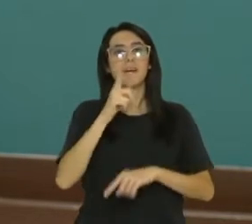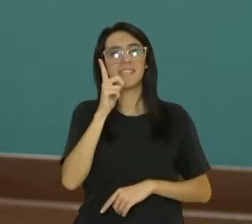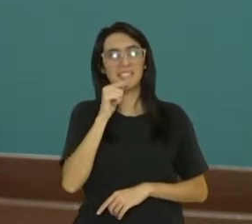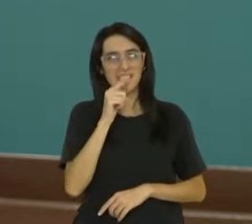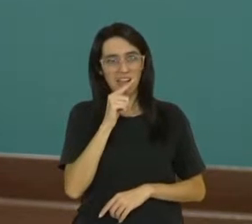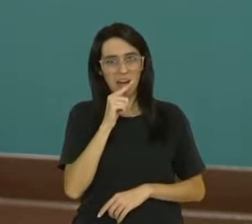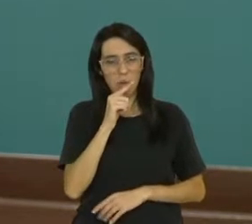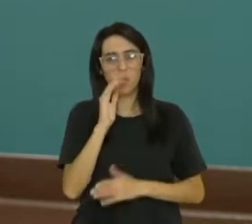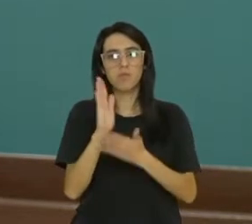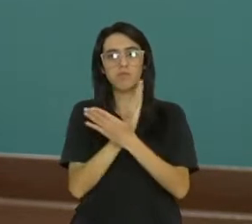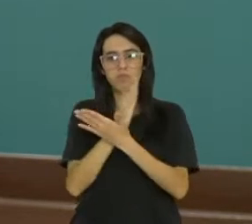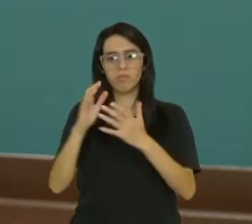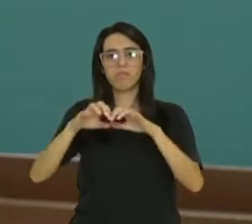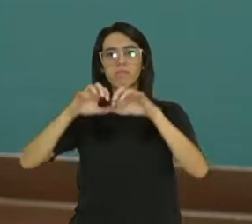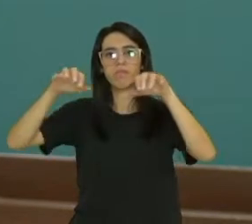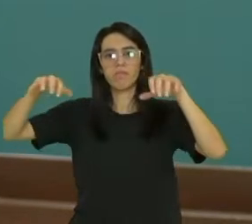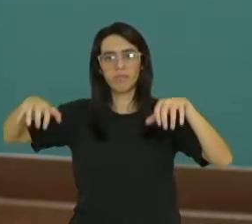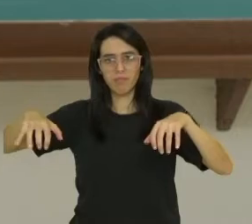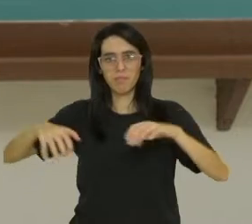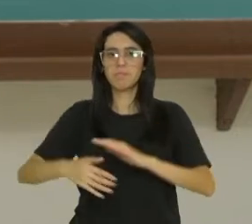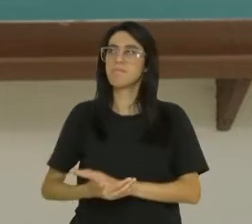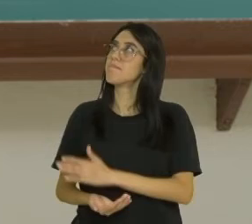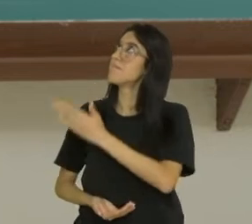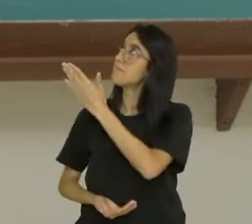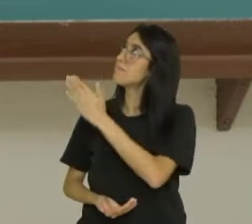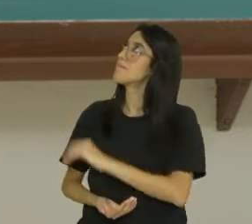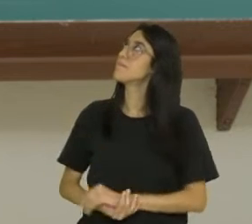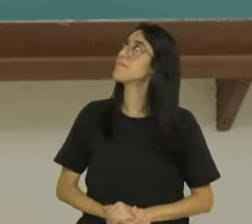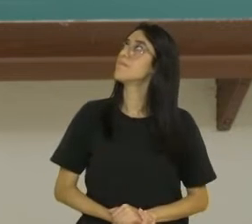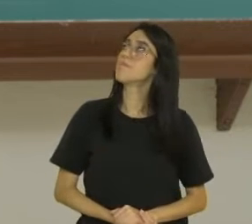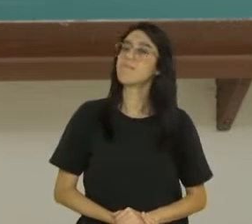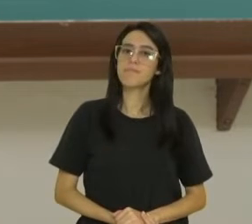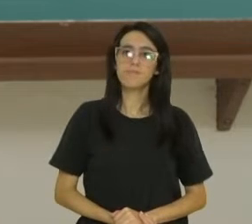separando aqui em H3O+, e Cl-.